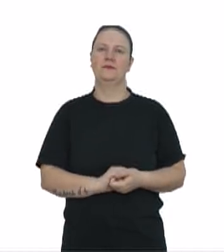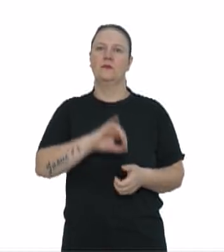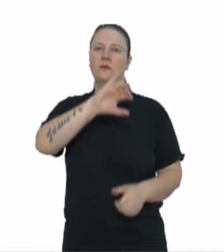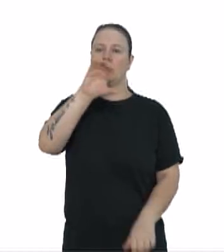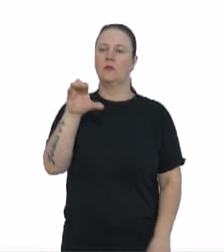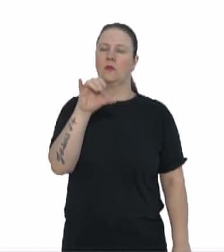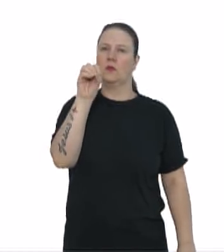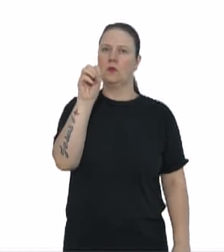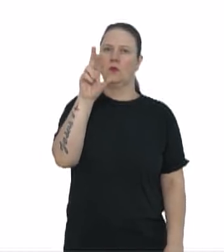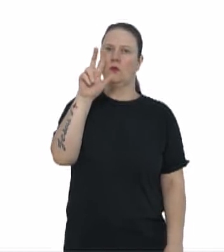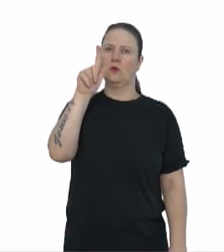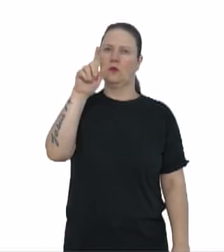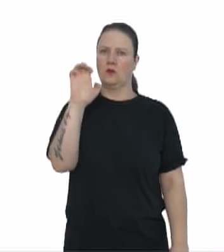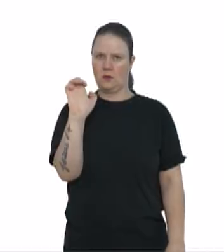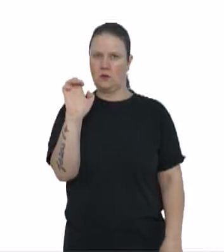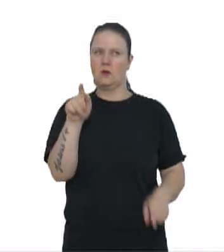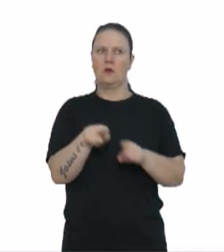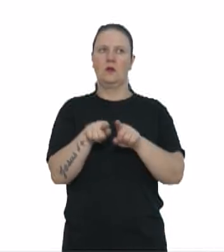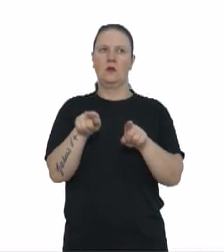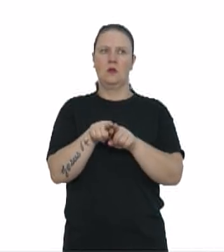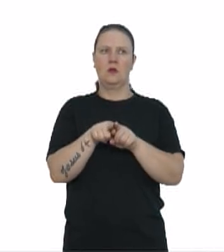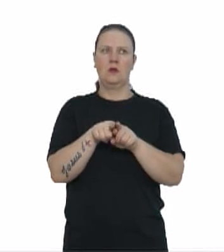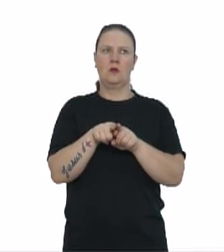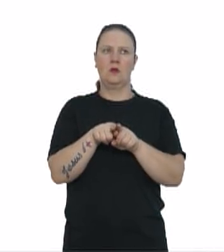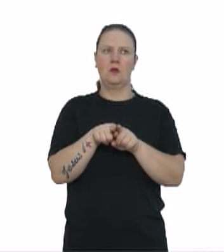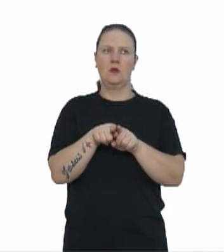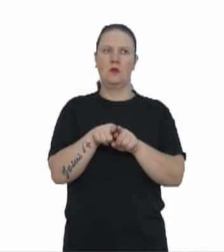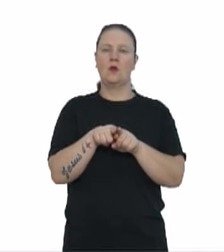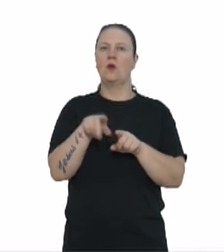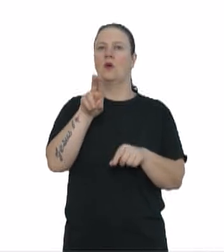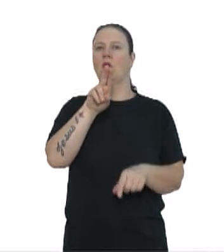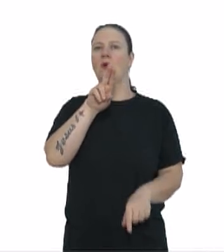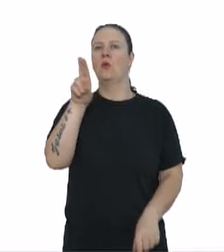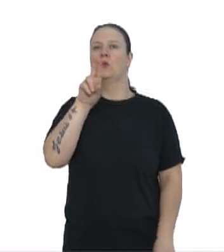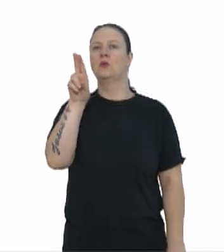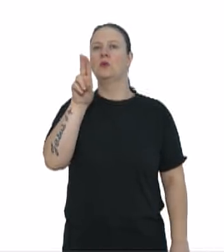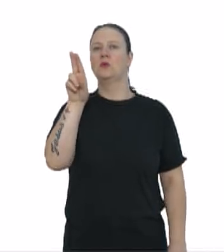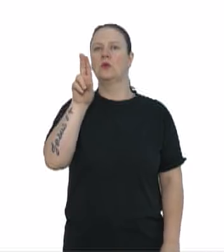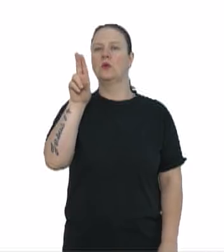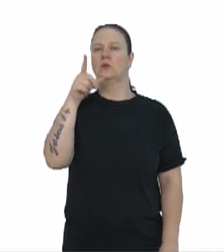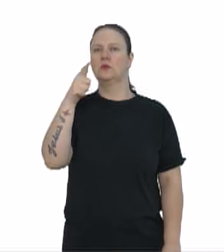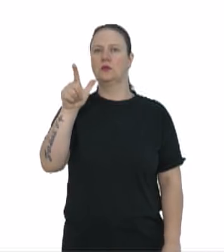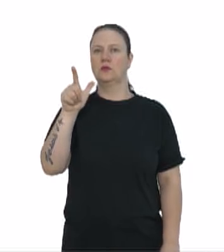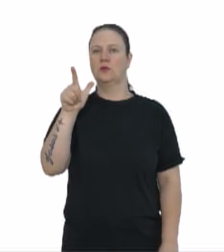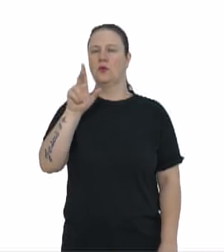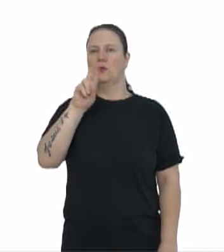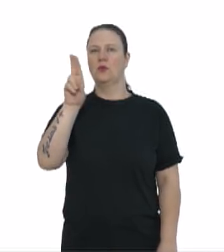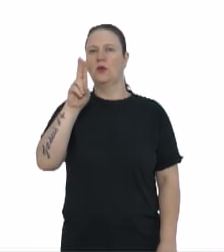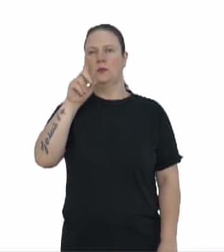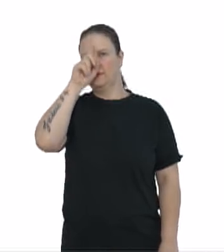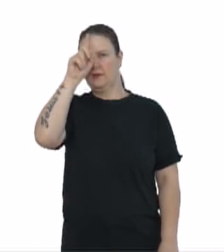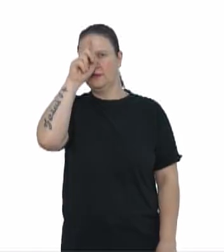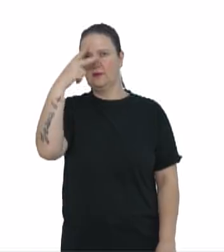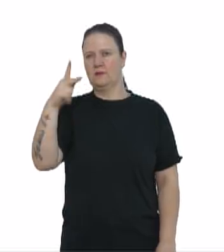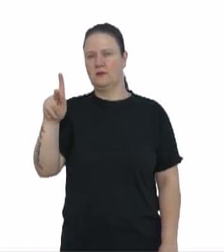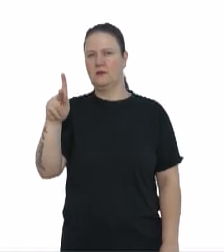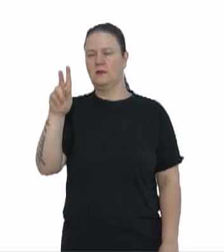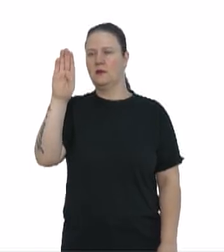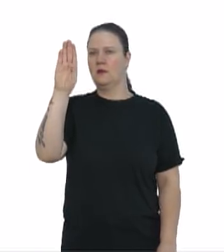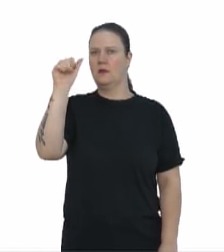Jorge Veloso Teixeira, ele também é chamado de Jorge Barrão, também é o nome que ele adotou. E ele é um desenhista,